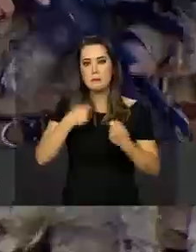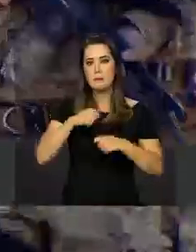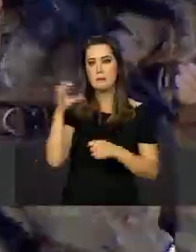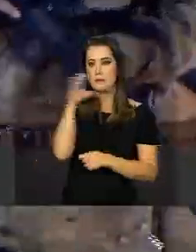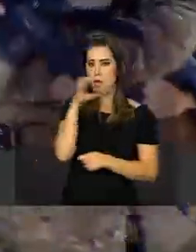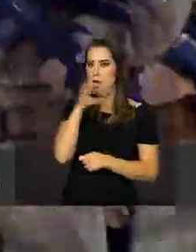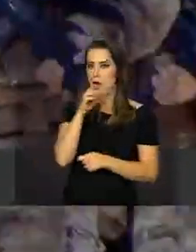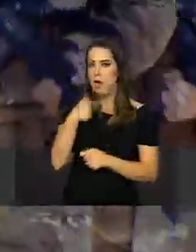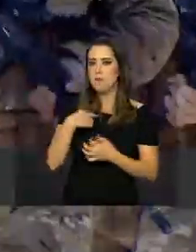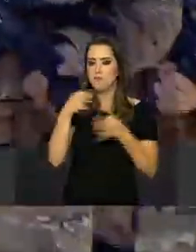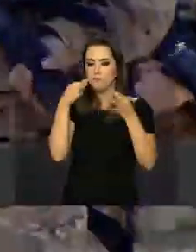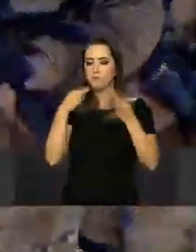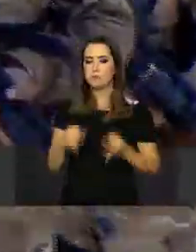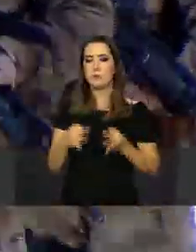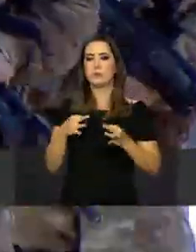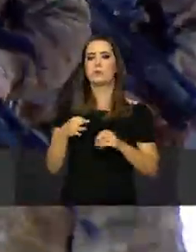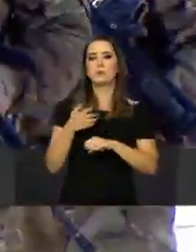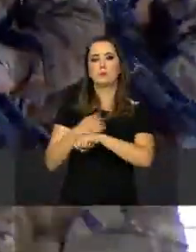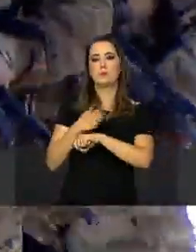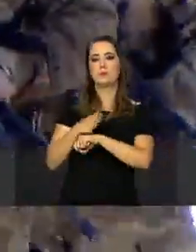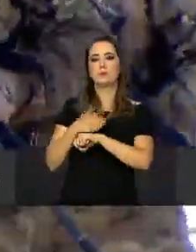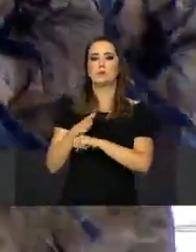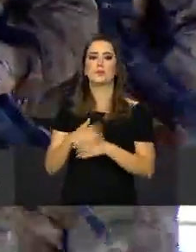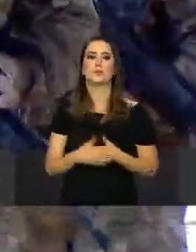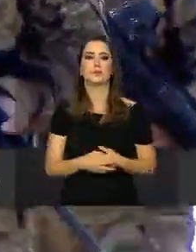agilidade e disciplina tática.